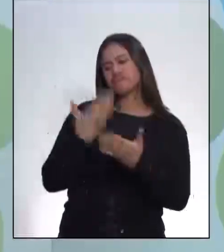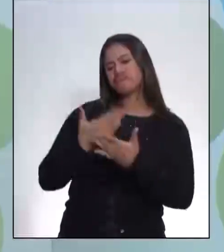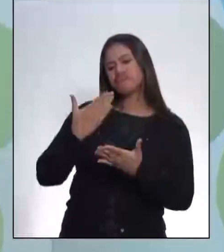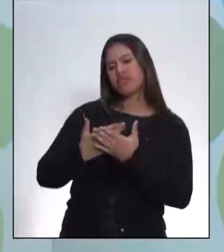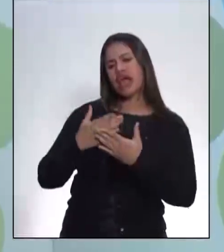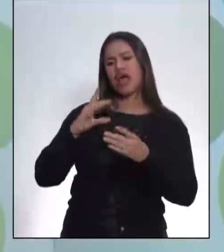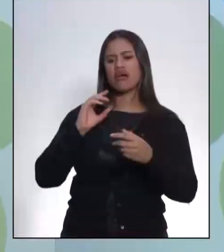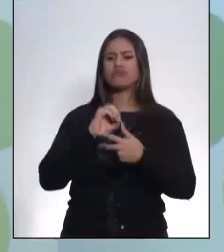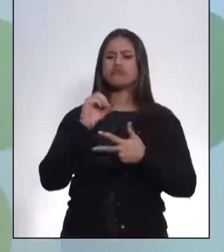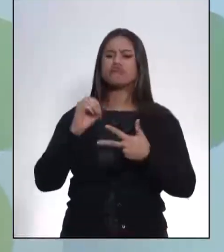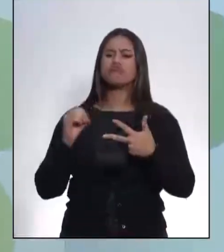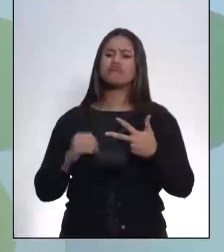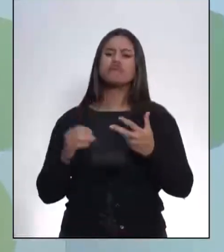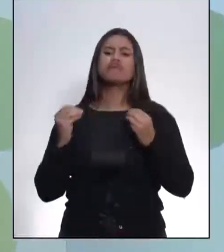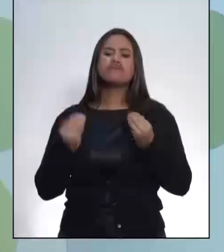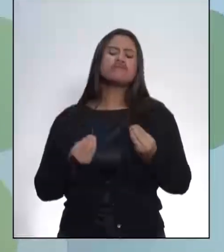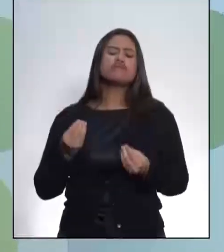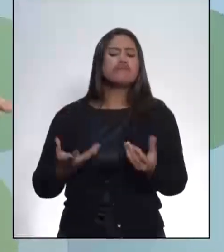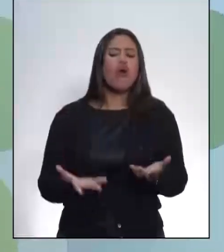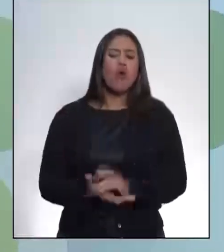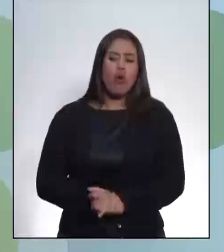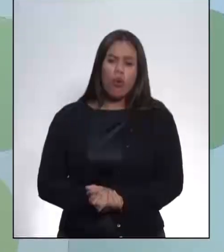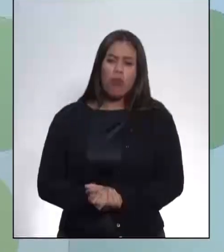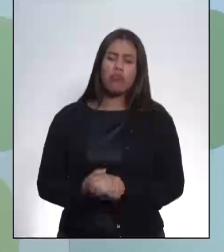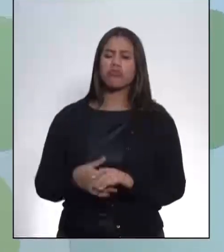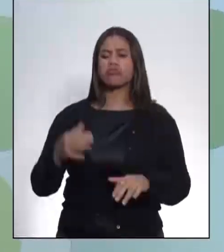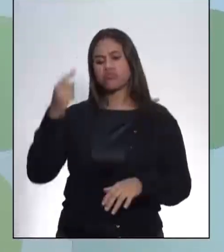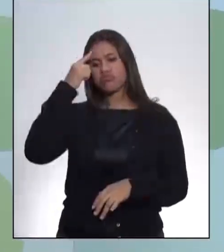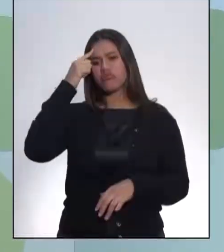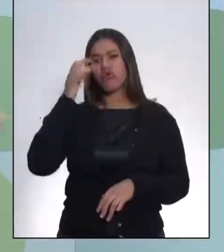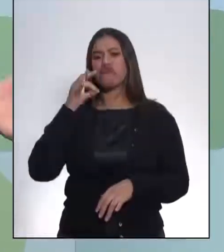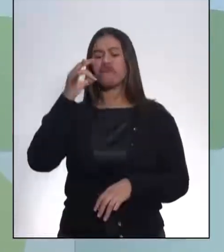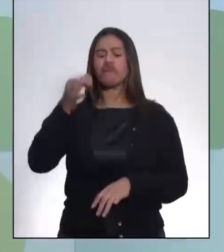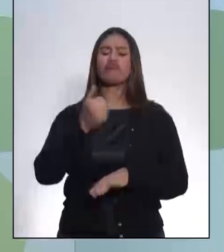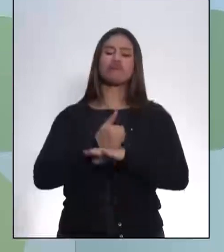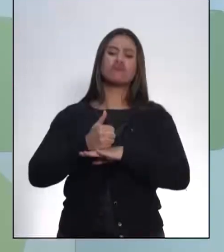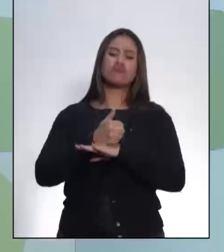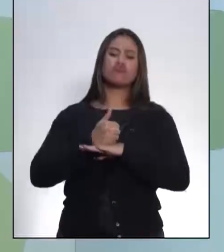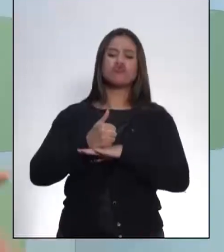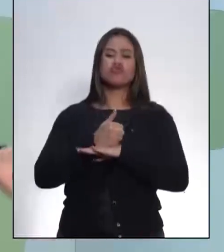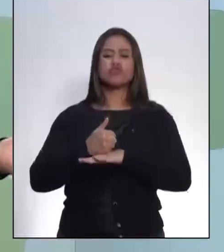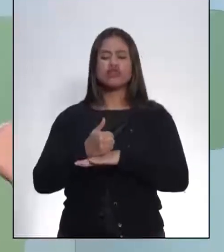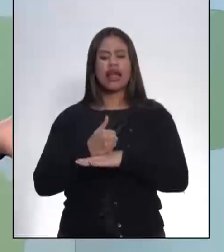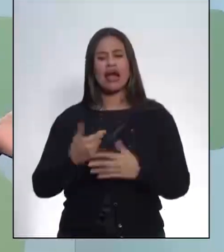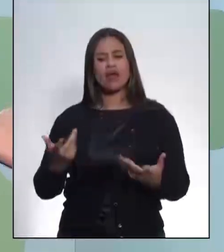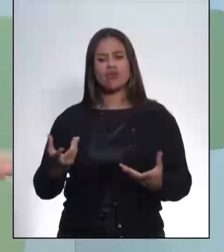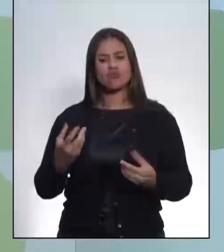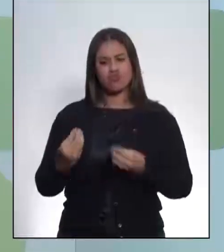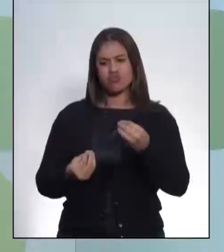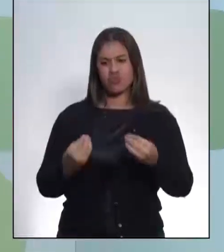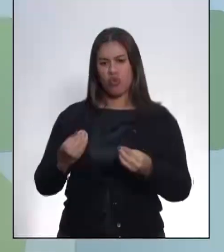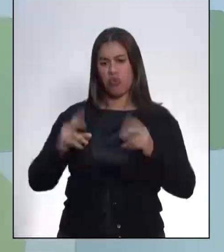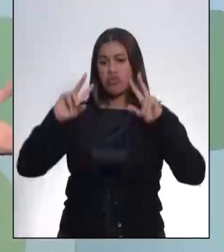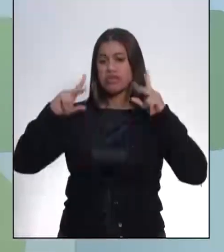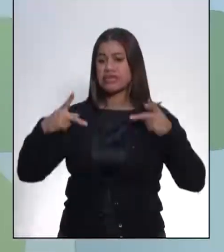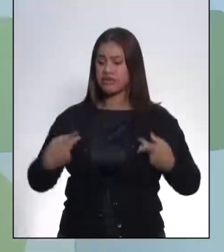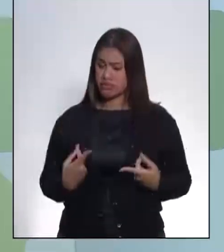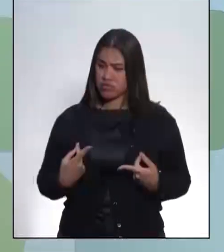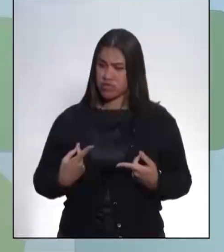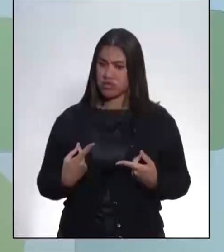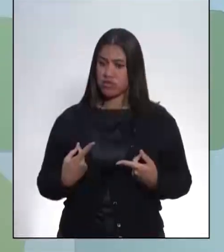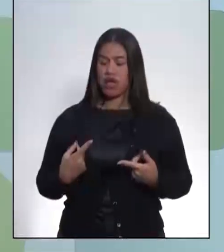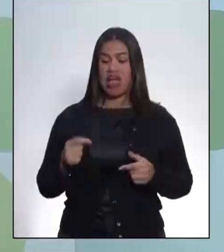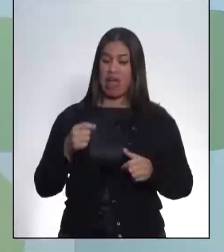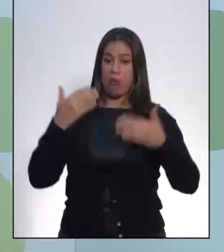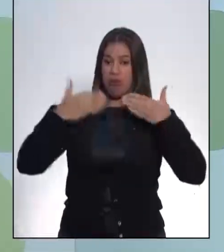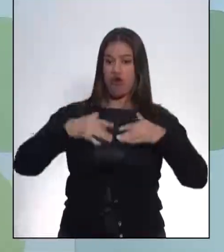para essa prova que é tão importante para o seu futuro profissional, para o seu futuro, né, como ser humano? Porque o Enem não é só pensando no vestibular, é pensando também na sua vida.